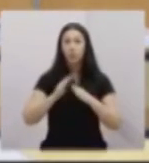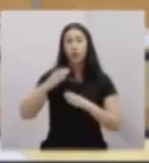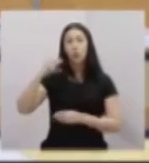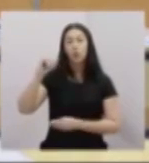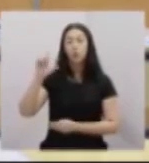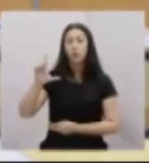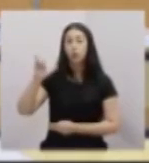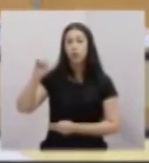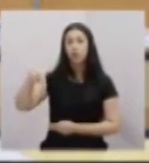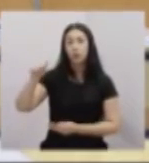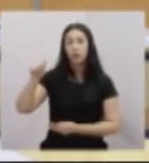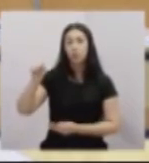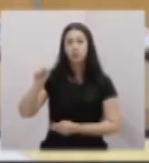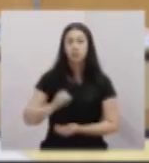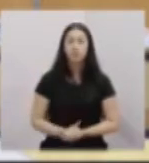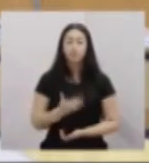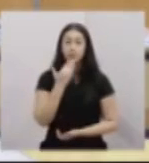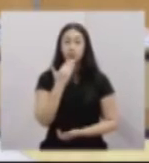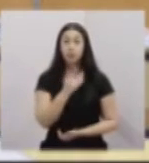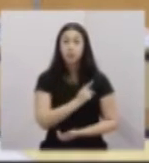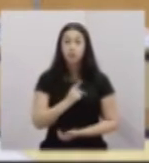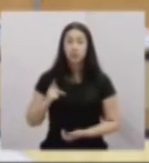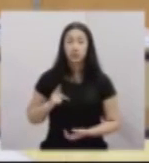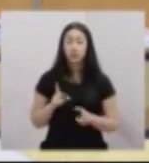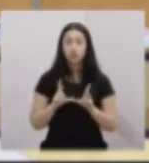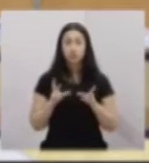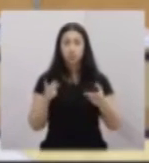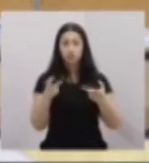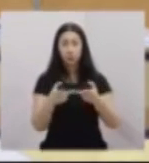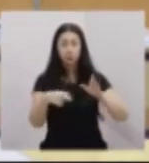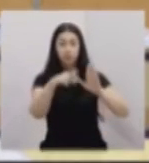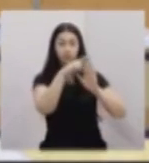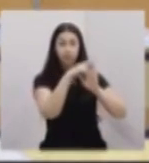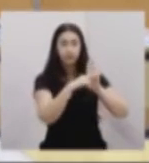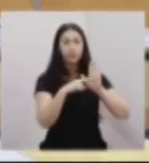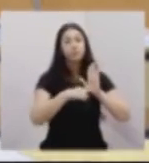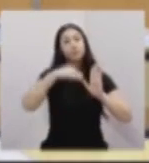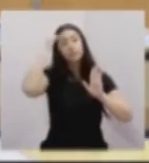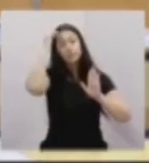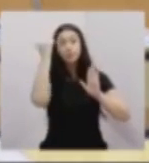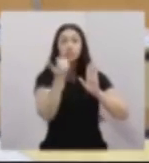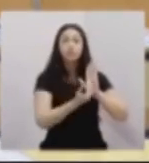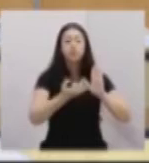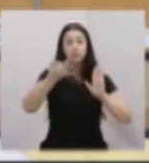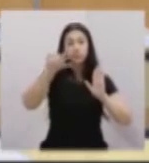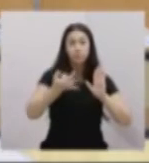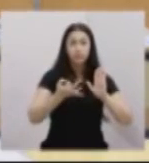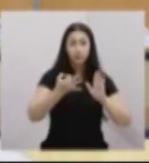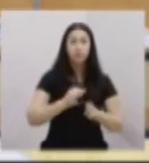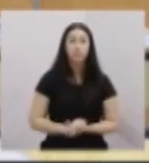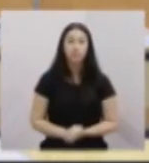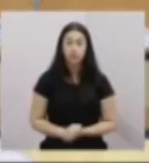Requeremos ao excelentíssimo senhor presidente dessa casa, ouvido e aprovado pelo egrégio plenário, cumpridas as formalidades